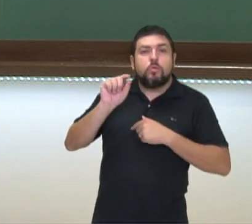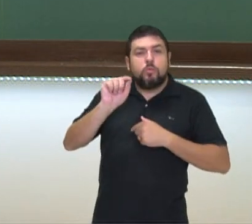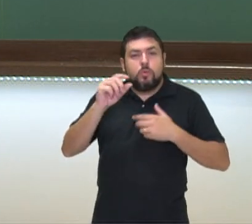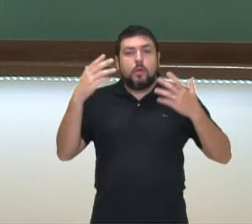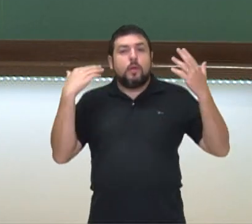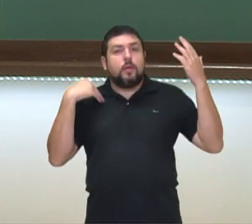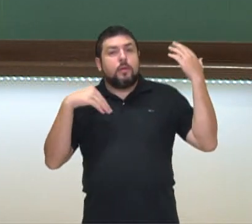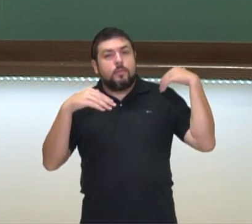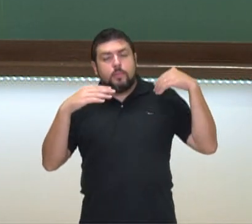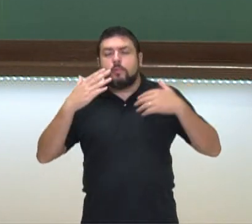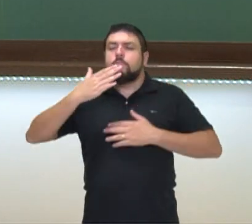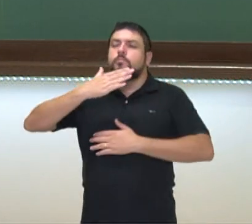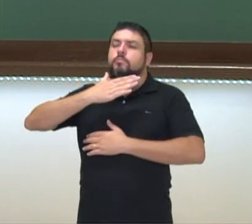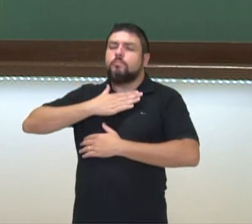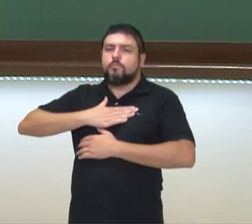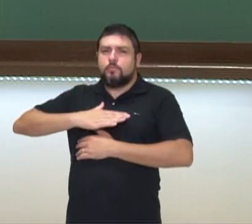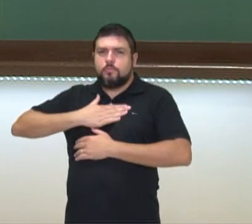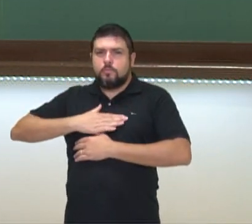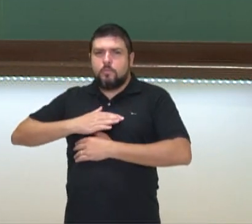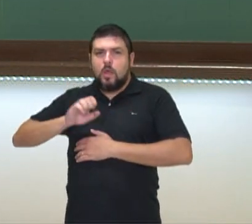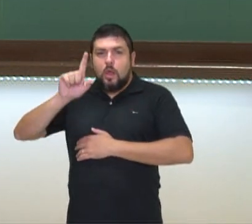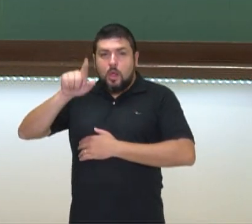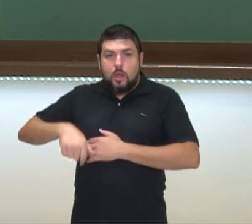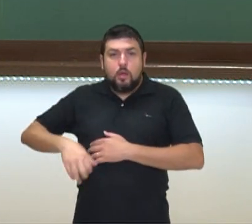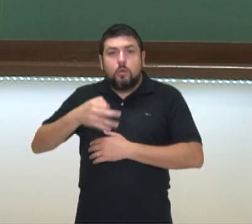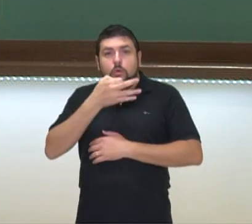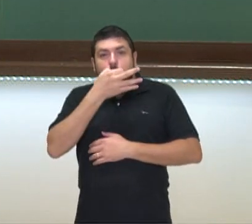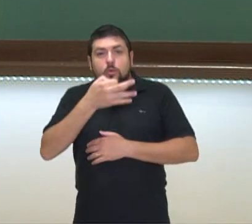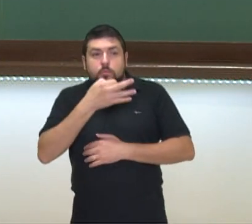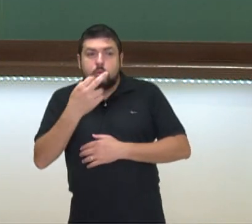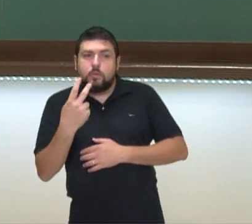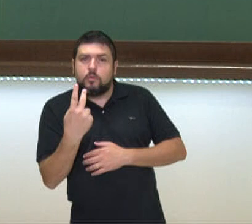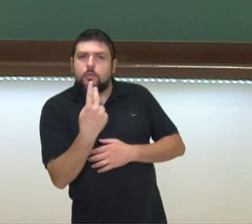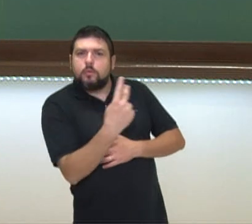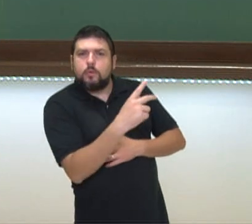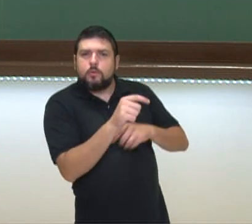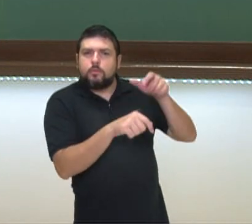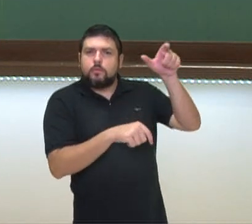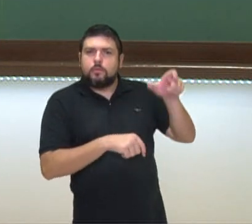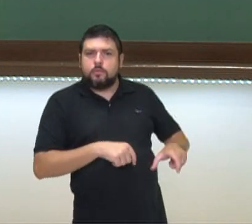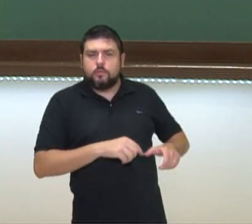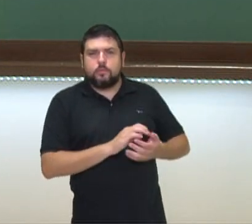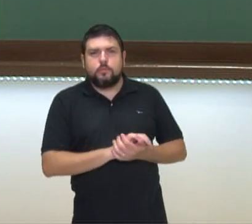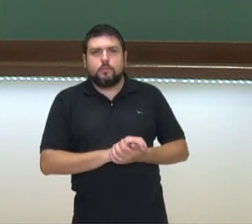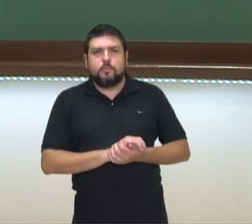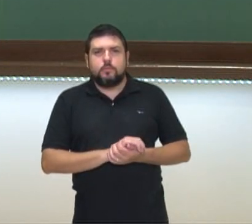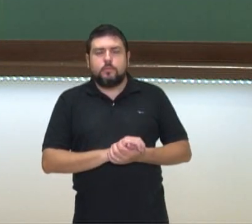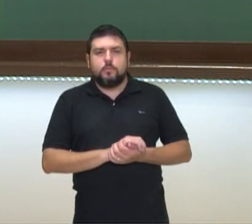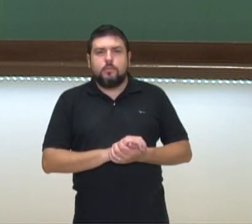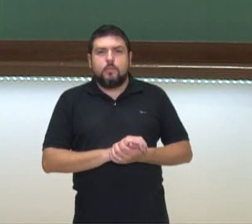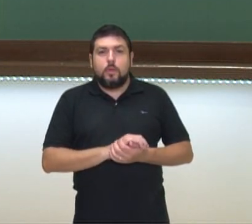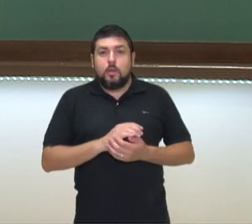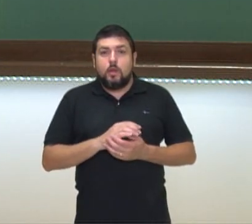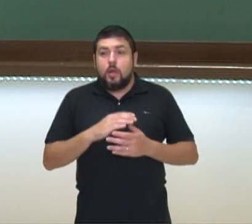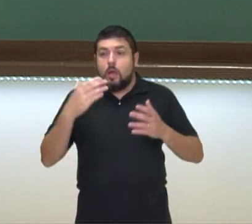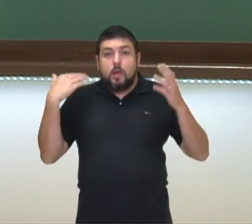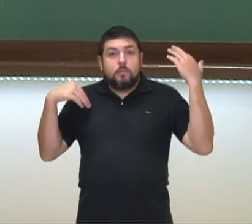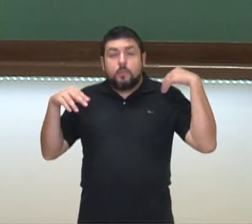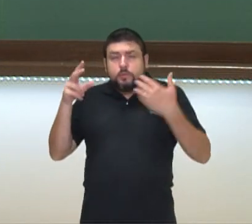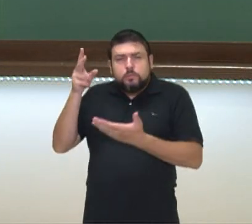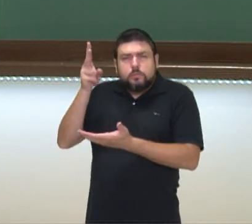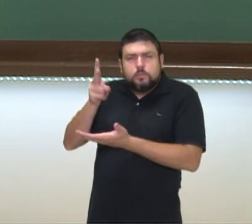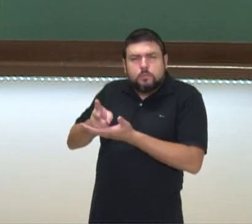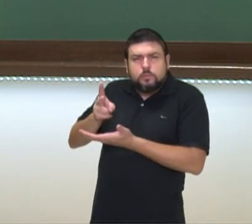opinião, é algo subjetivo do sujeito. O sujeito atribuiu essa característica. Não é que o passeio seja sempre tranquilo.